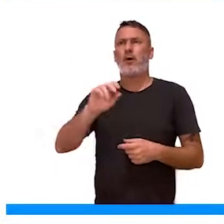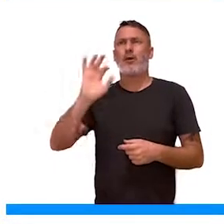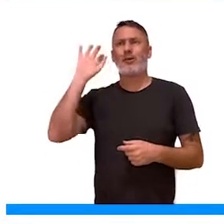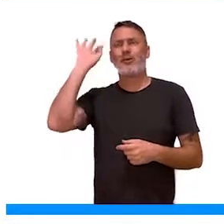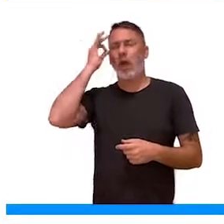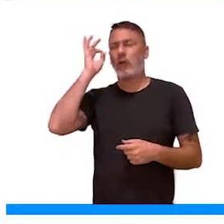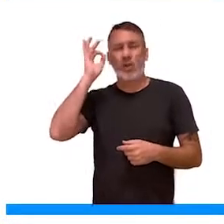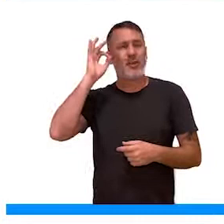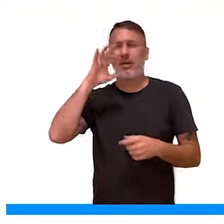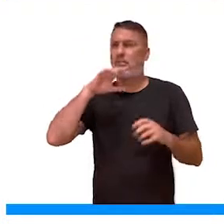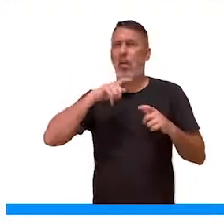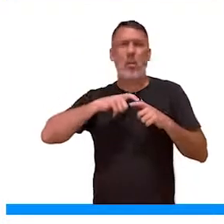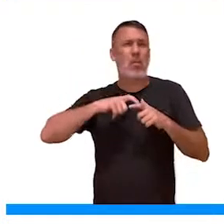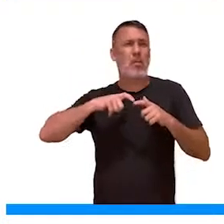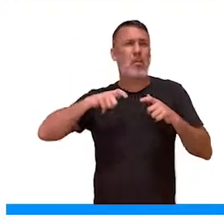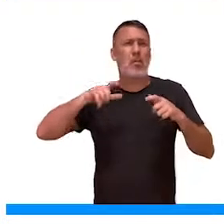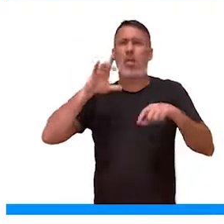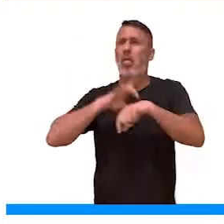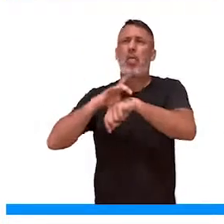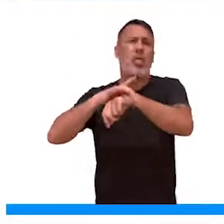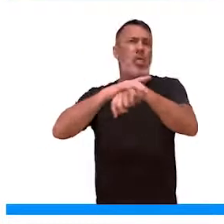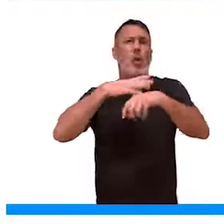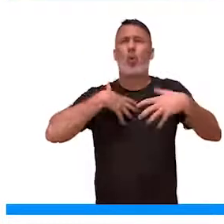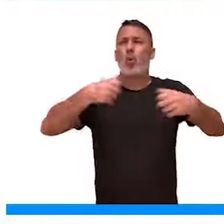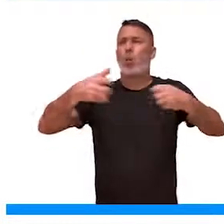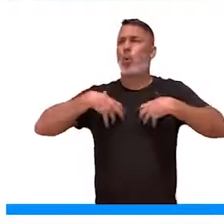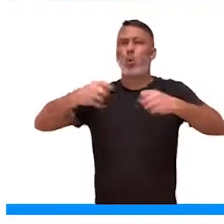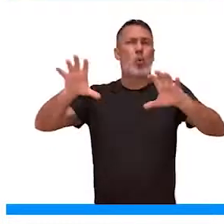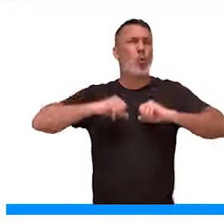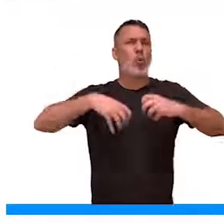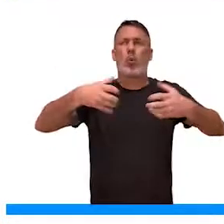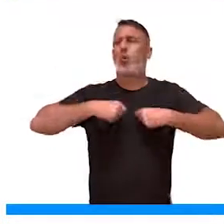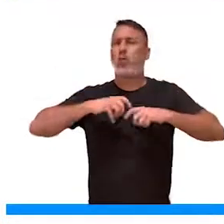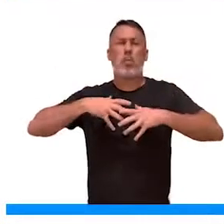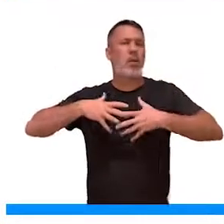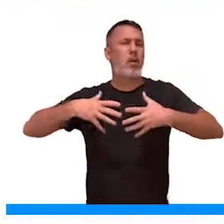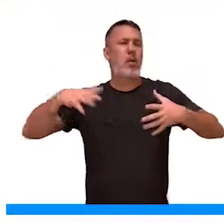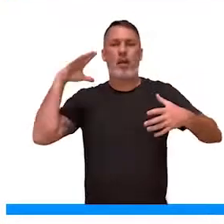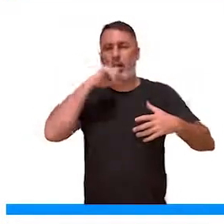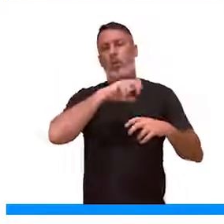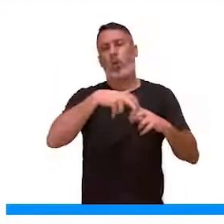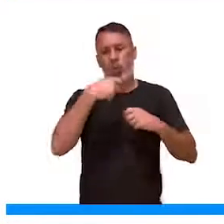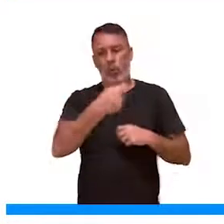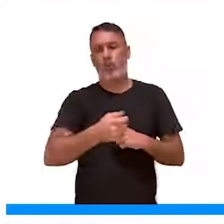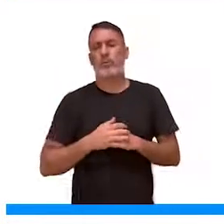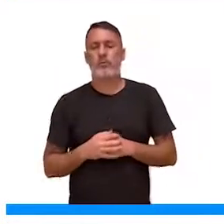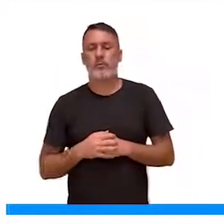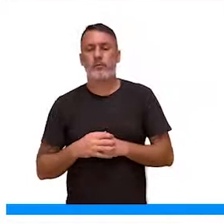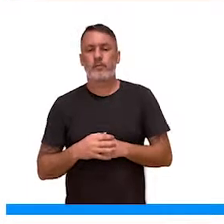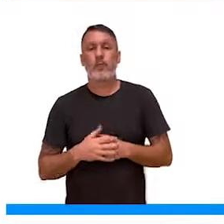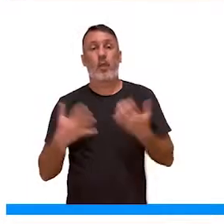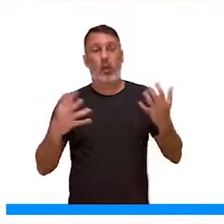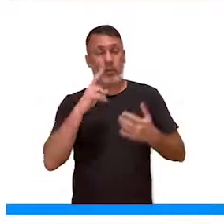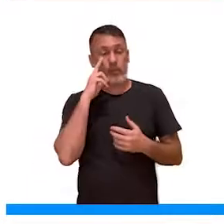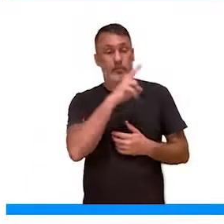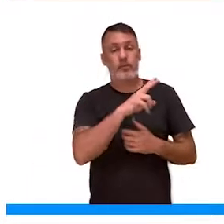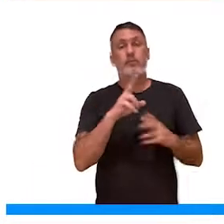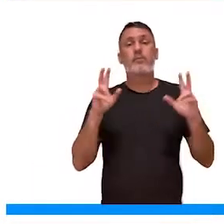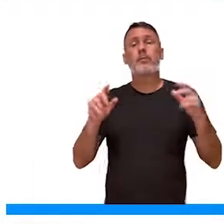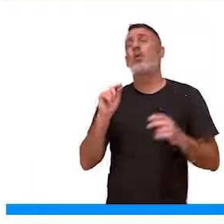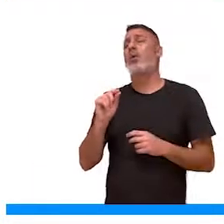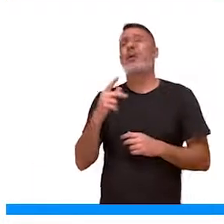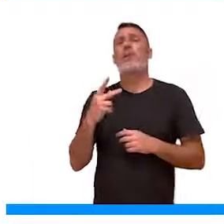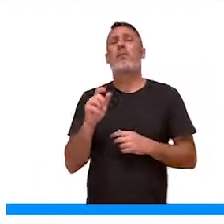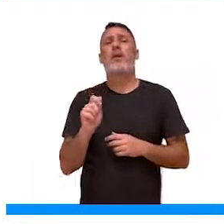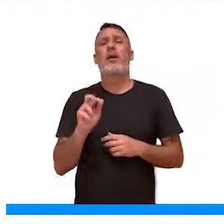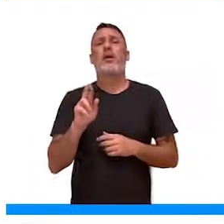muito rapidamente. A proliferação delas é muito rápida e o contágio ele é muito, acelerado.